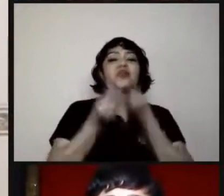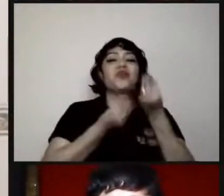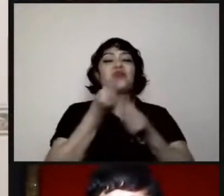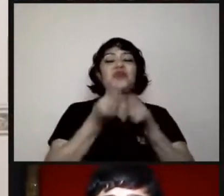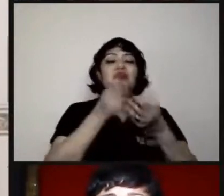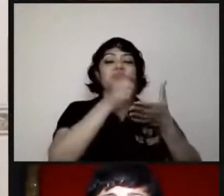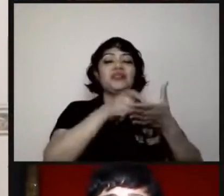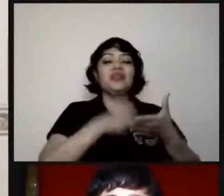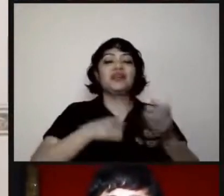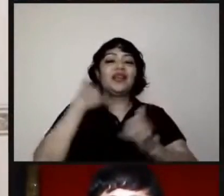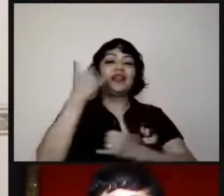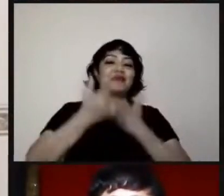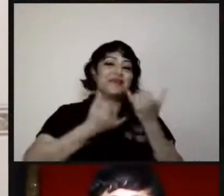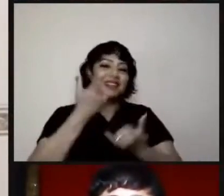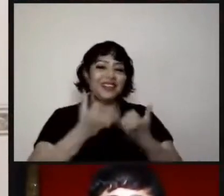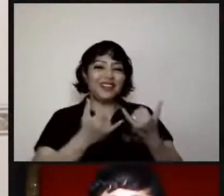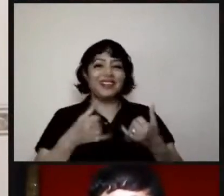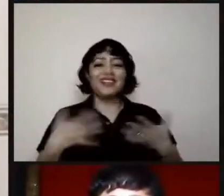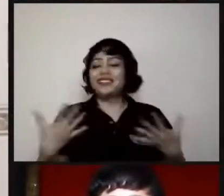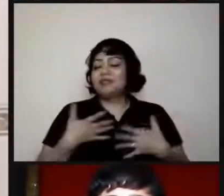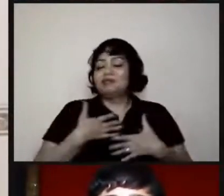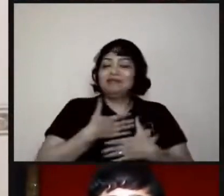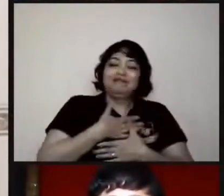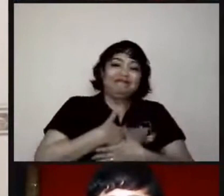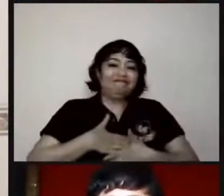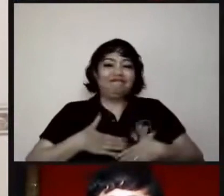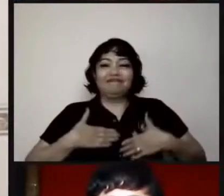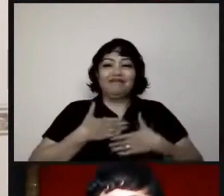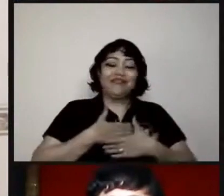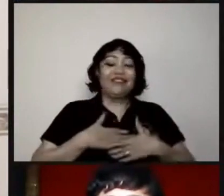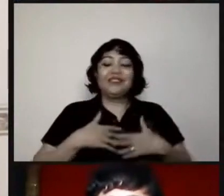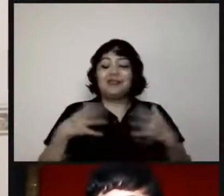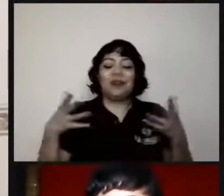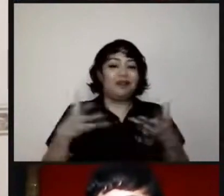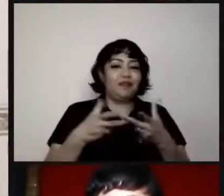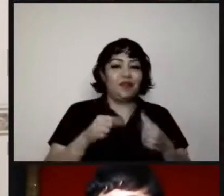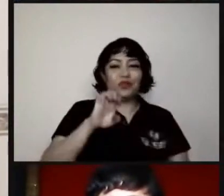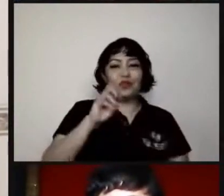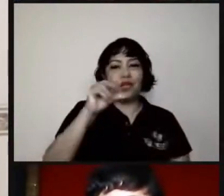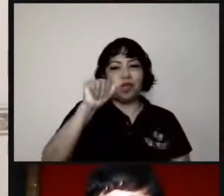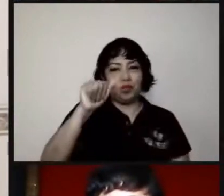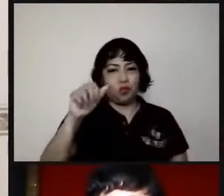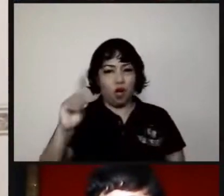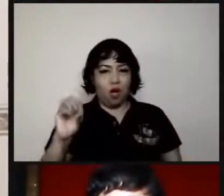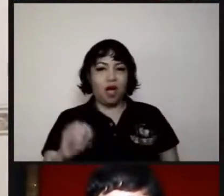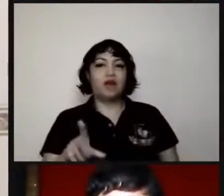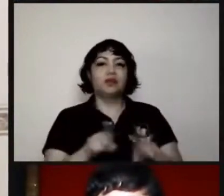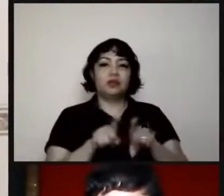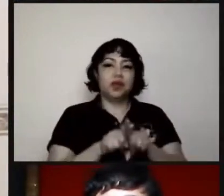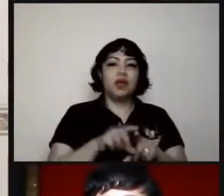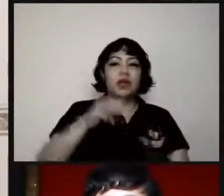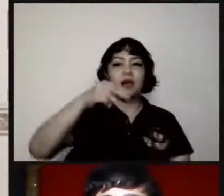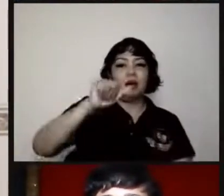brincar. Vocês vão se deliciar com o Eduardo aqui, com a gente. Marcelo Ferreira dá um viva